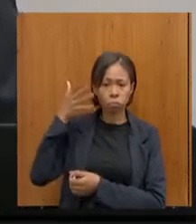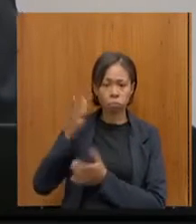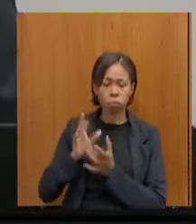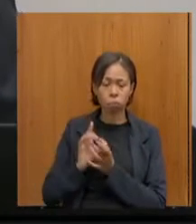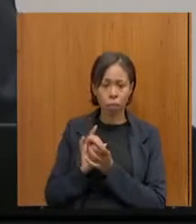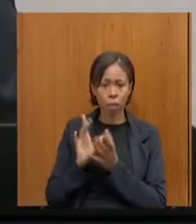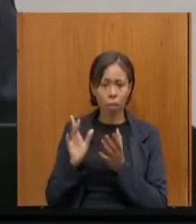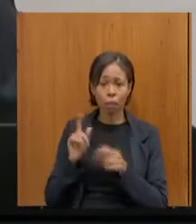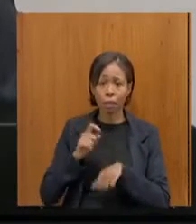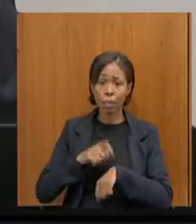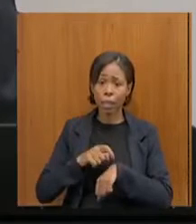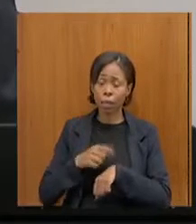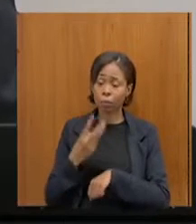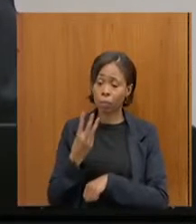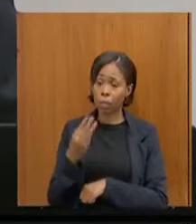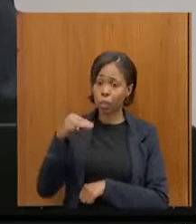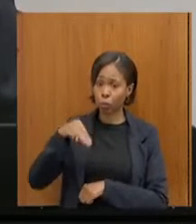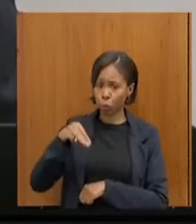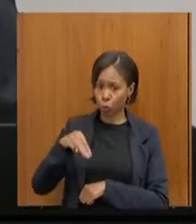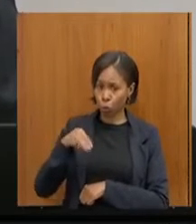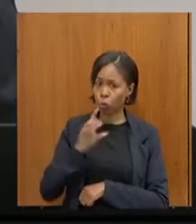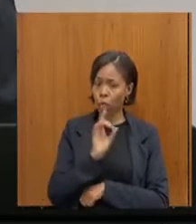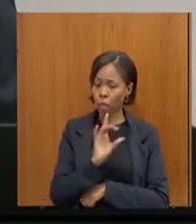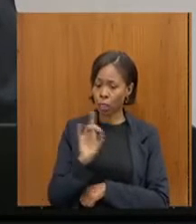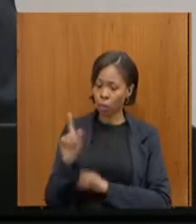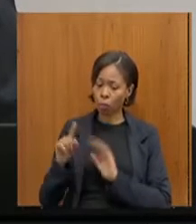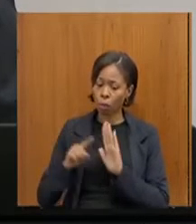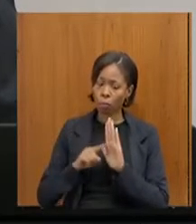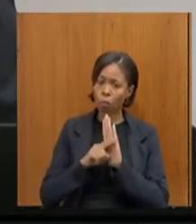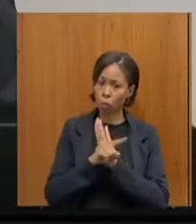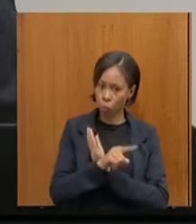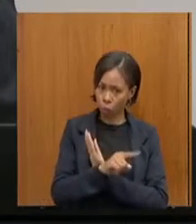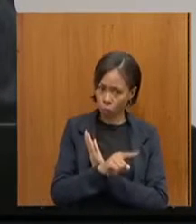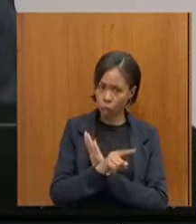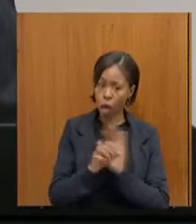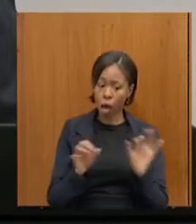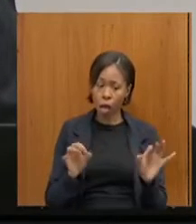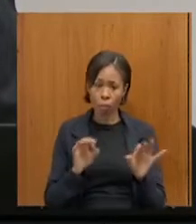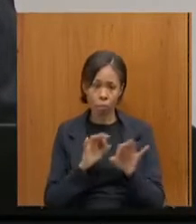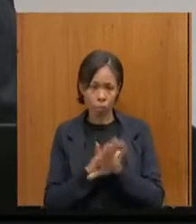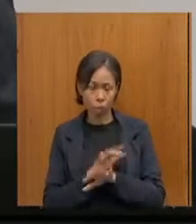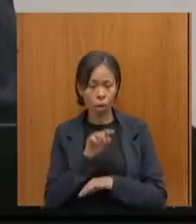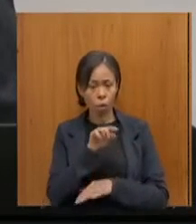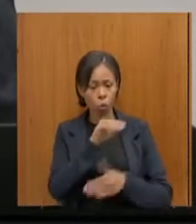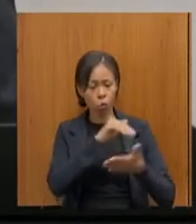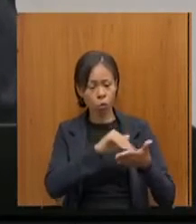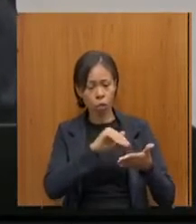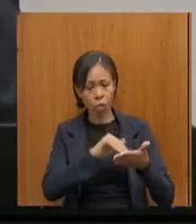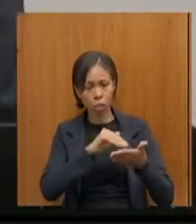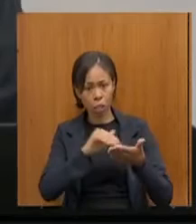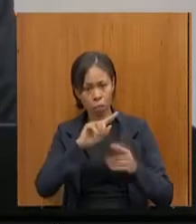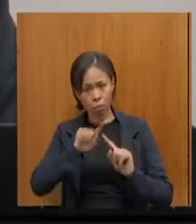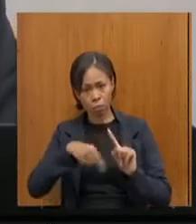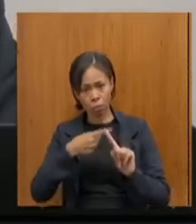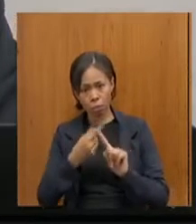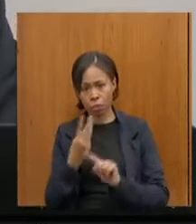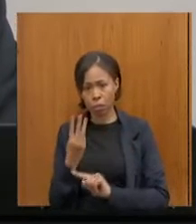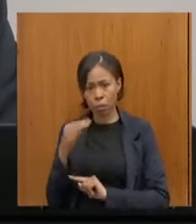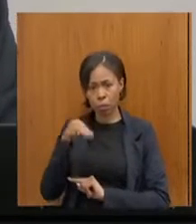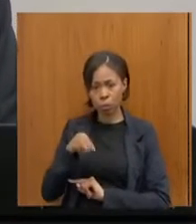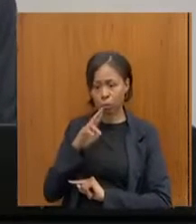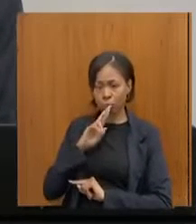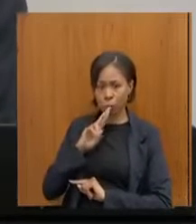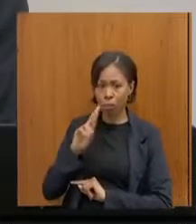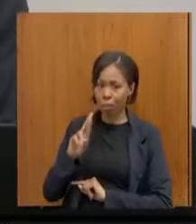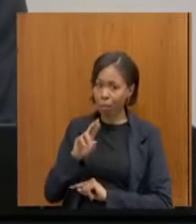de três minutos para suas interpelações após cada interpelação autoridade Estadual disporá de três minutos meu